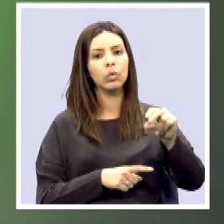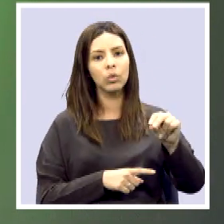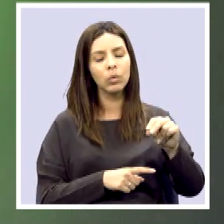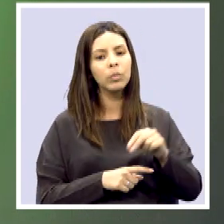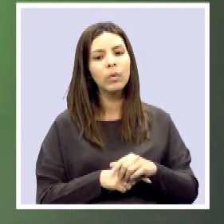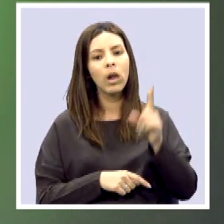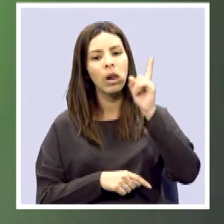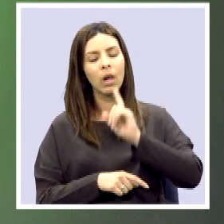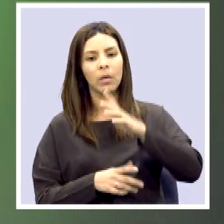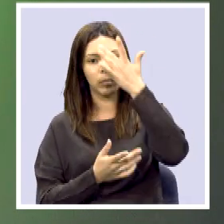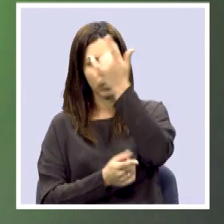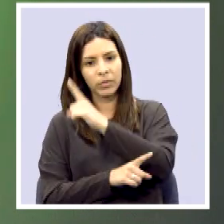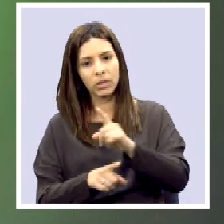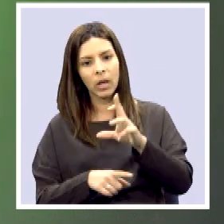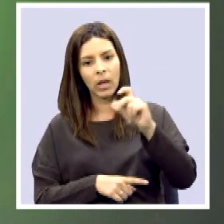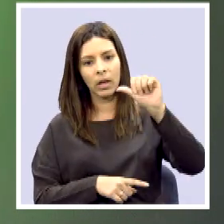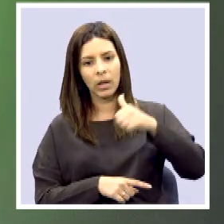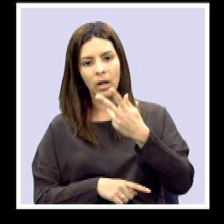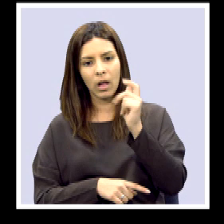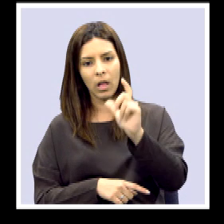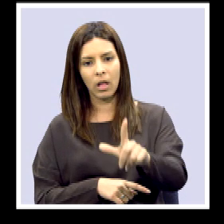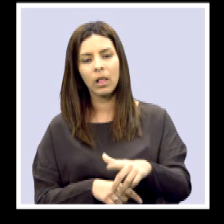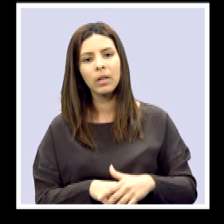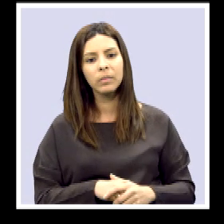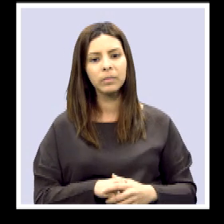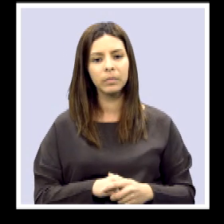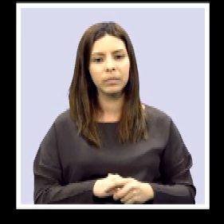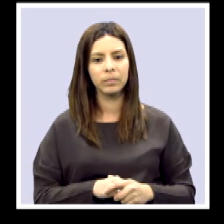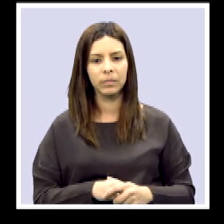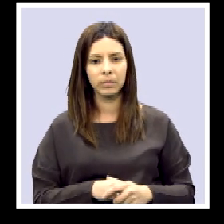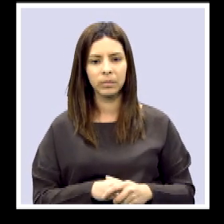Jorge e pela professora Raquel Gurgel.